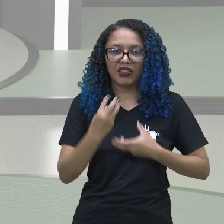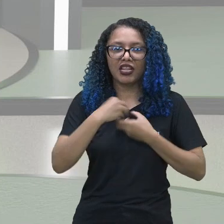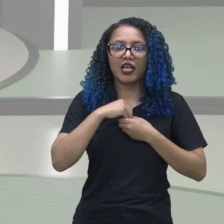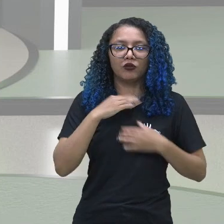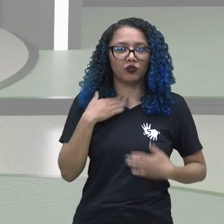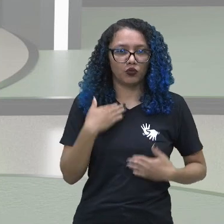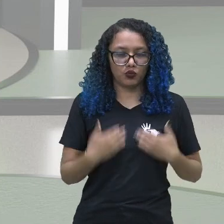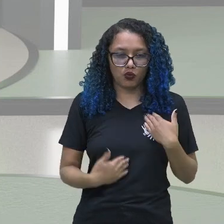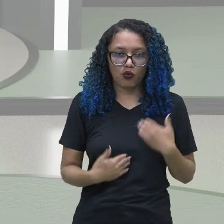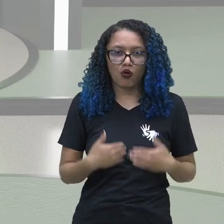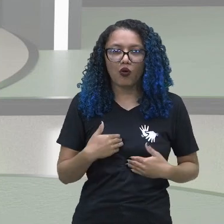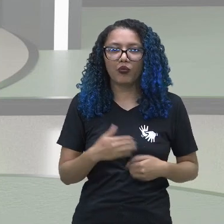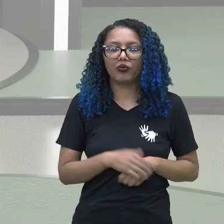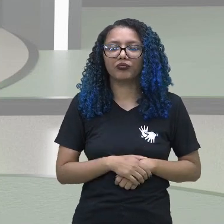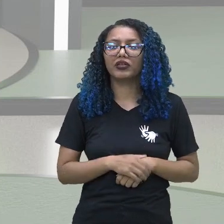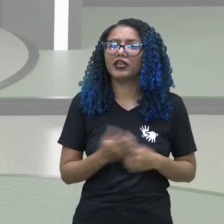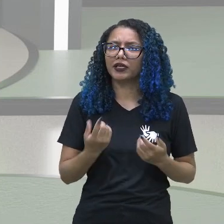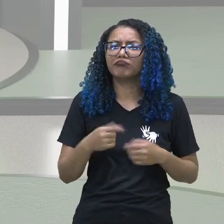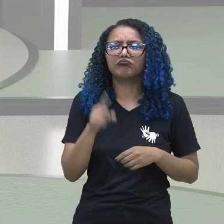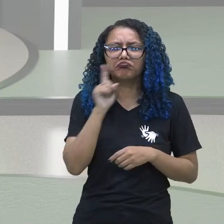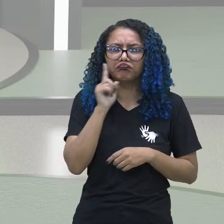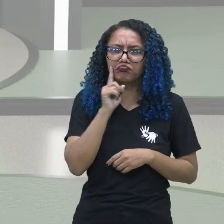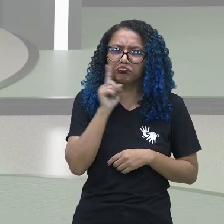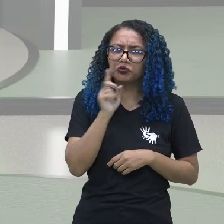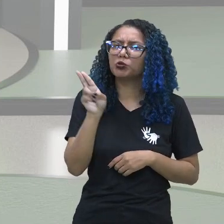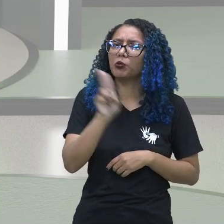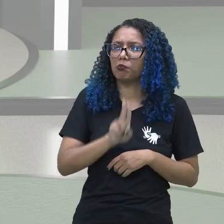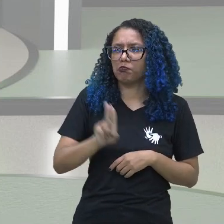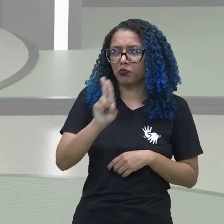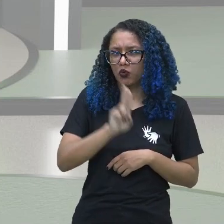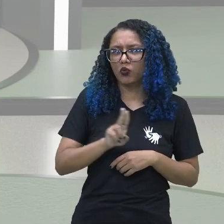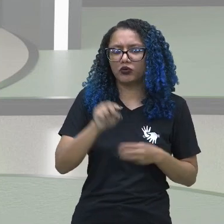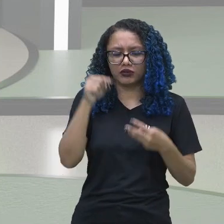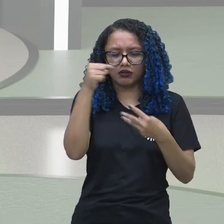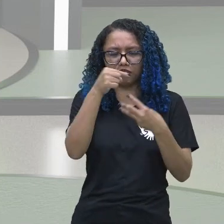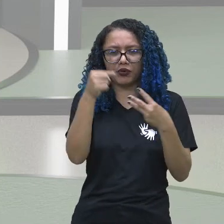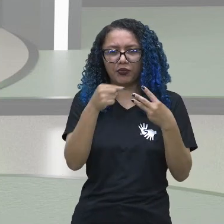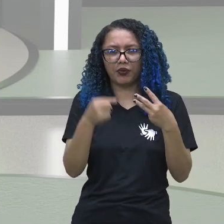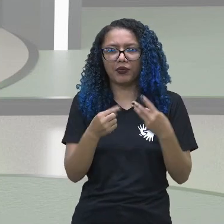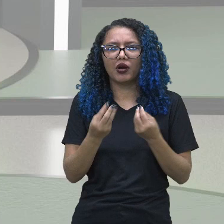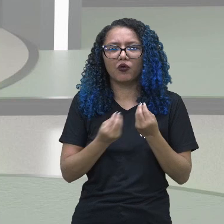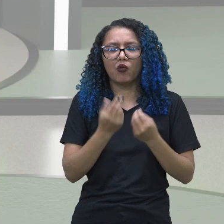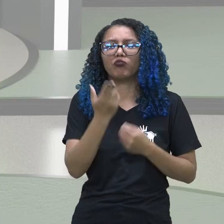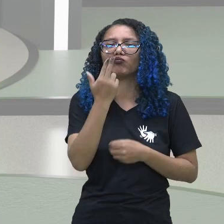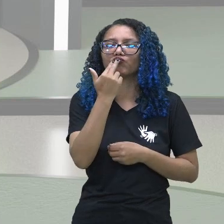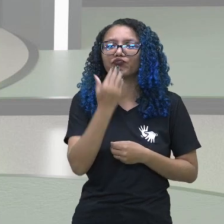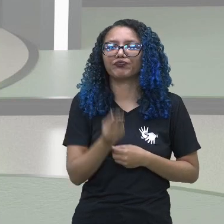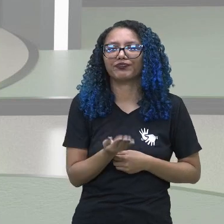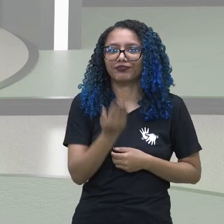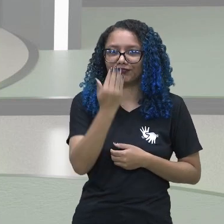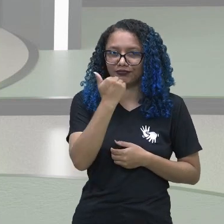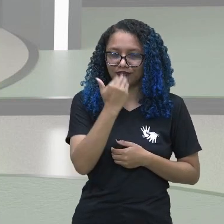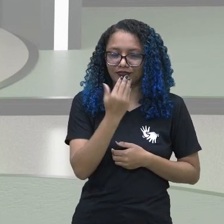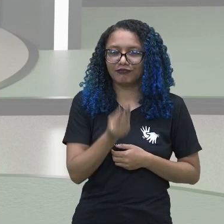que a gente utiliza diariamente elas, assimilando em forma de nutrientes,